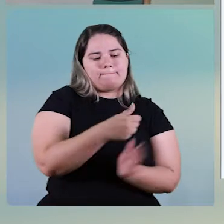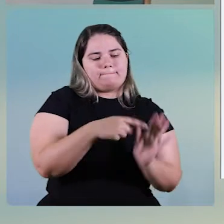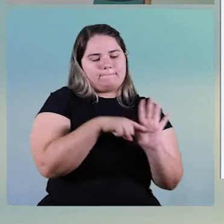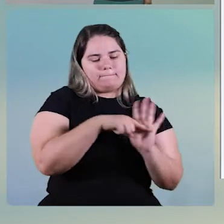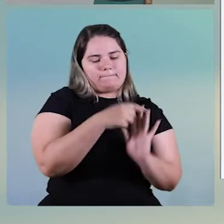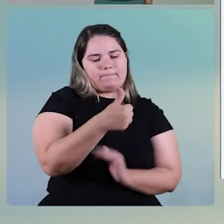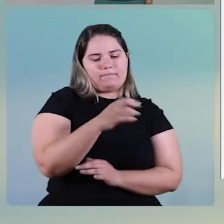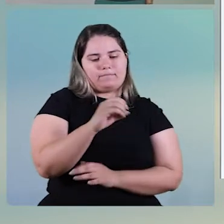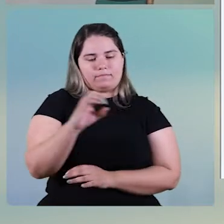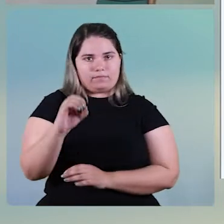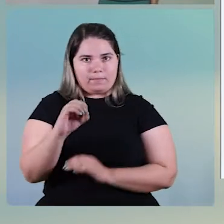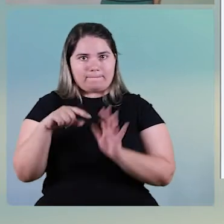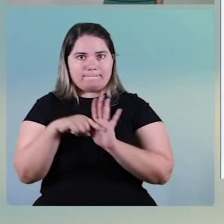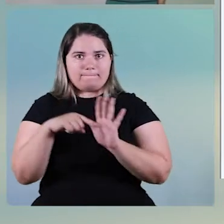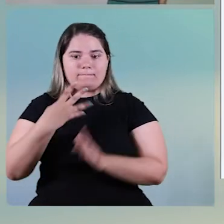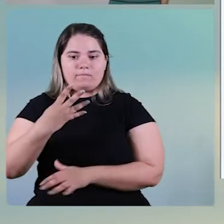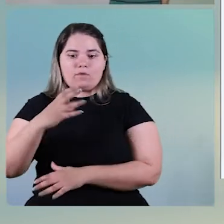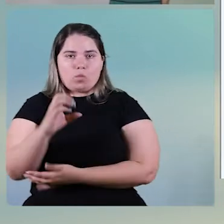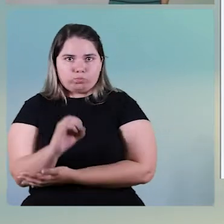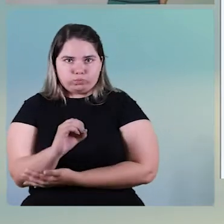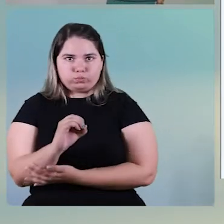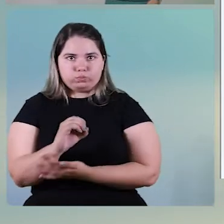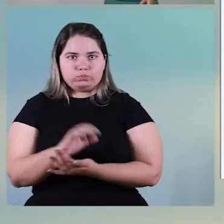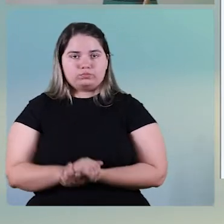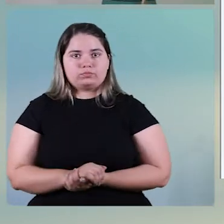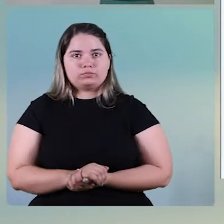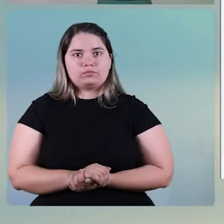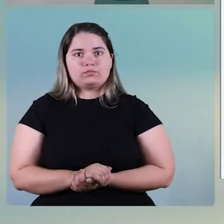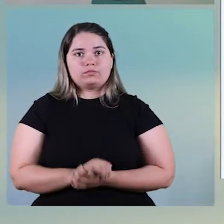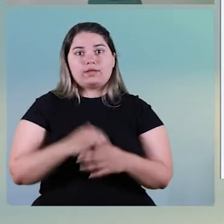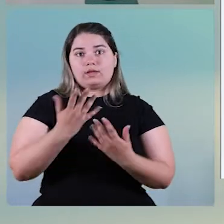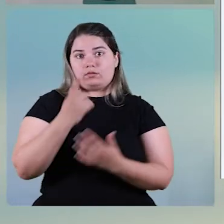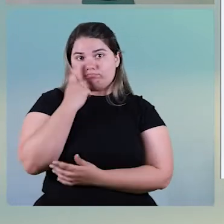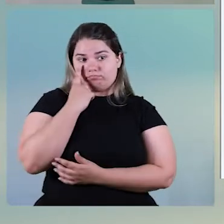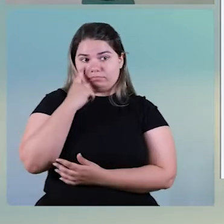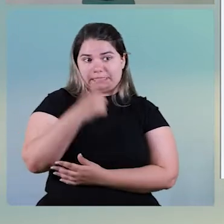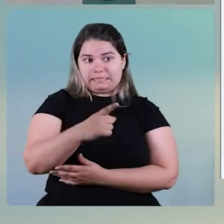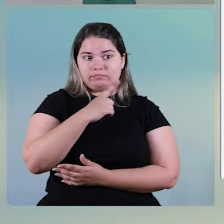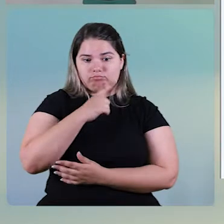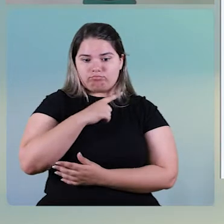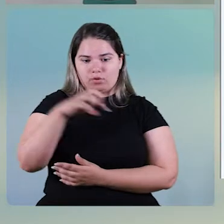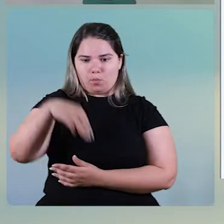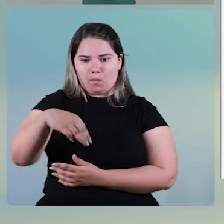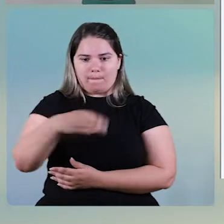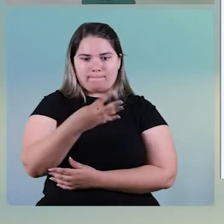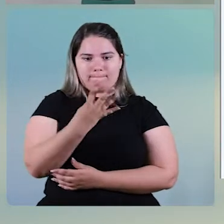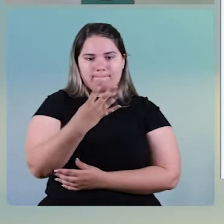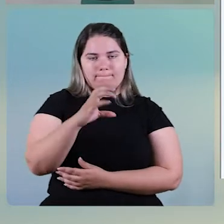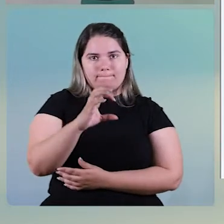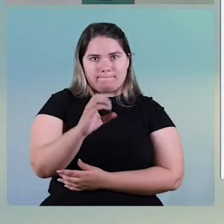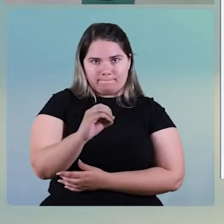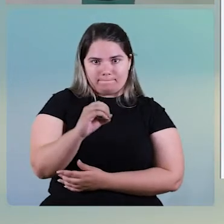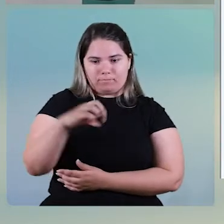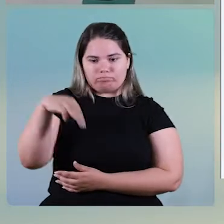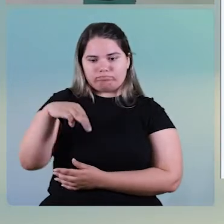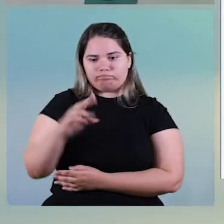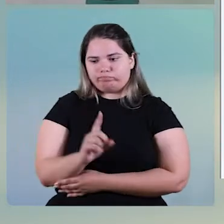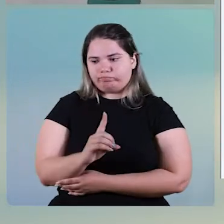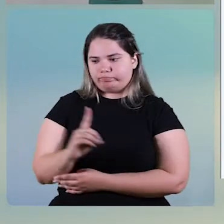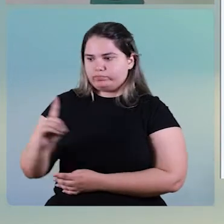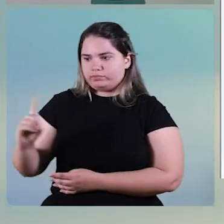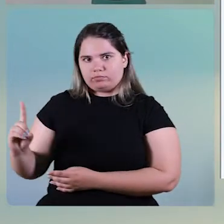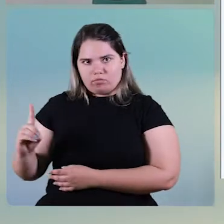total de 140 metros. Ou seja, ele percorreu 40 metros para a direita, de 0 a 10 segundos, e percorreu mais